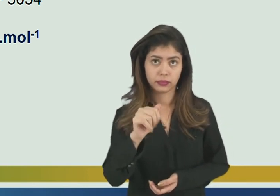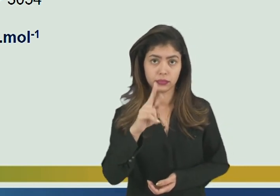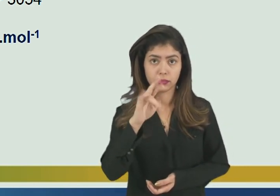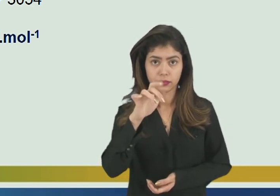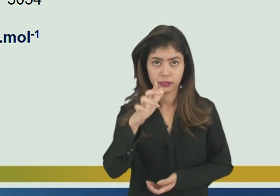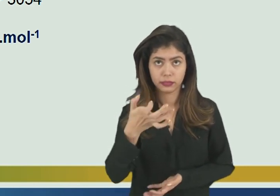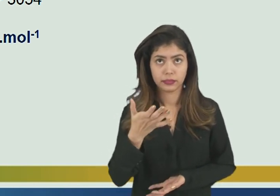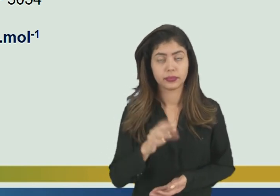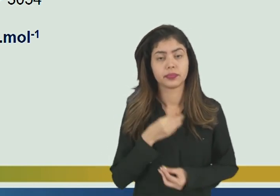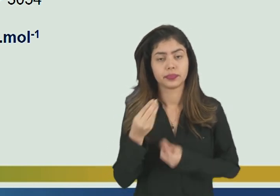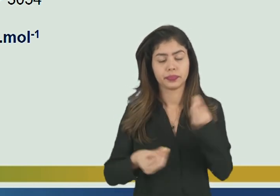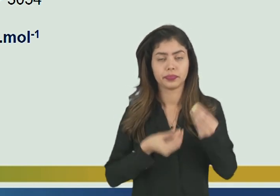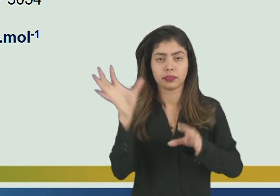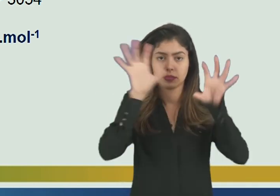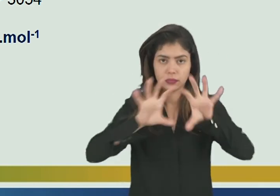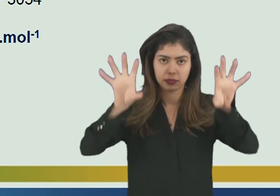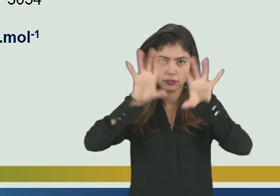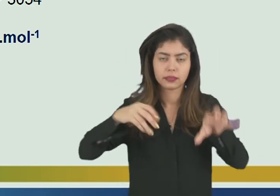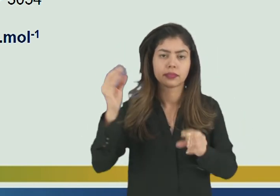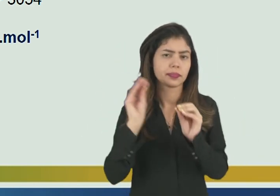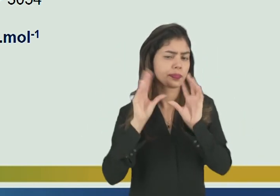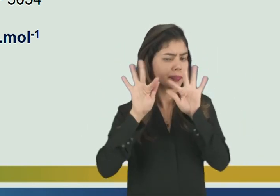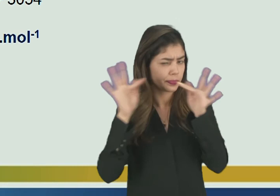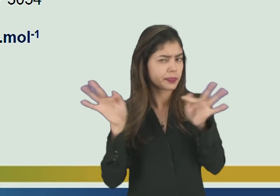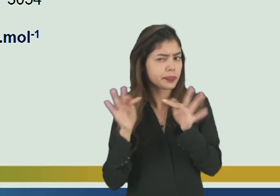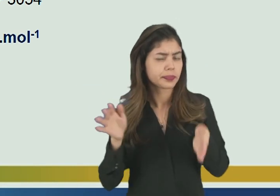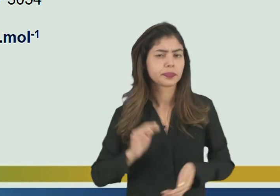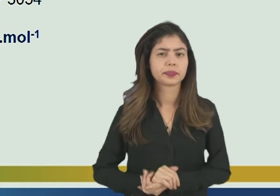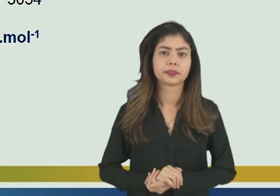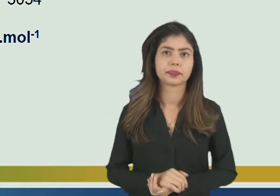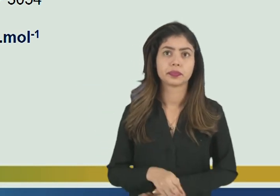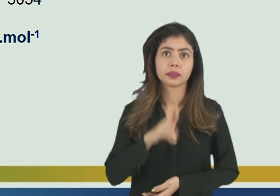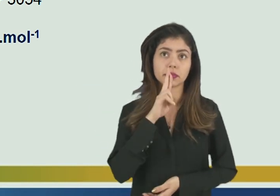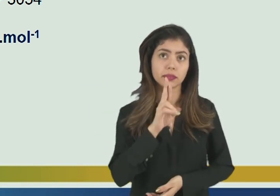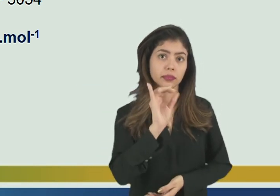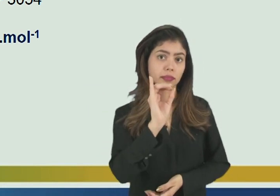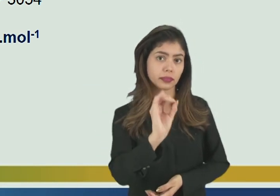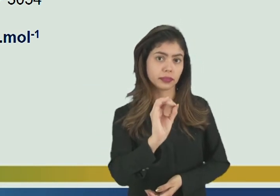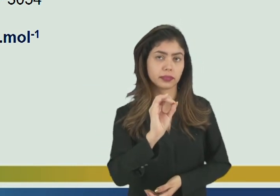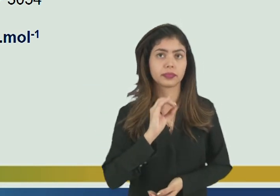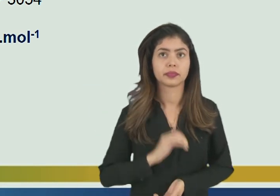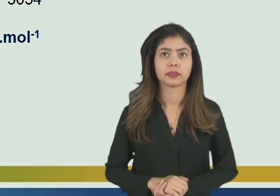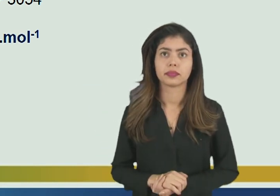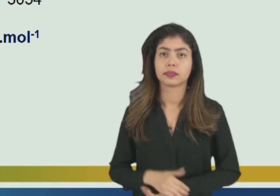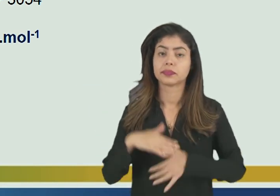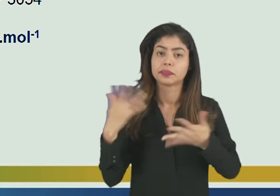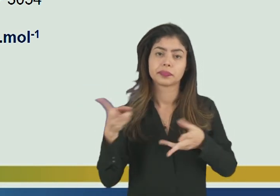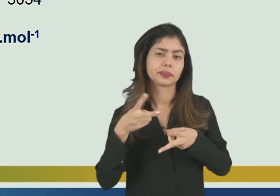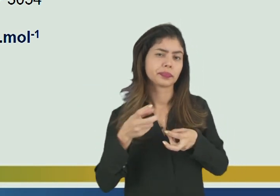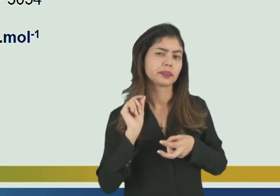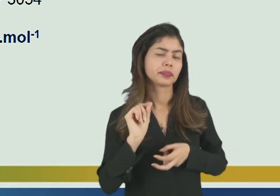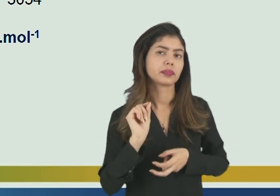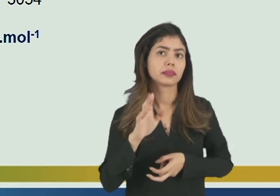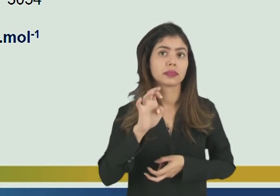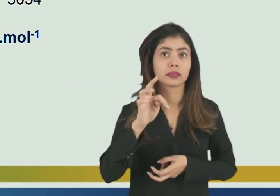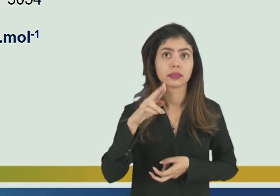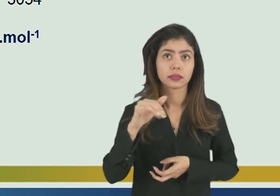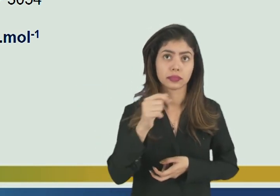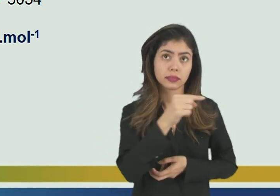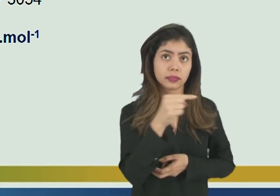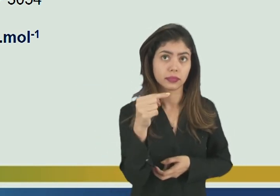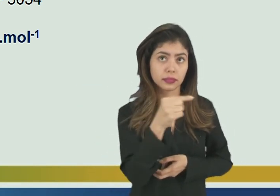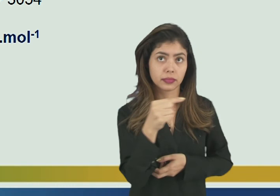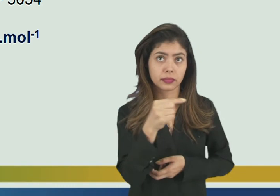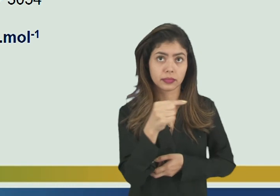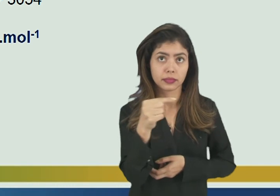reagentes. Como o gás oxigênio é uma substância simples, o valor é 0, beleza? Então perceba o seguinte, entalpia é igual